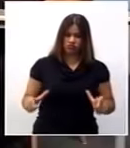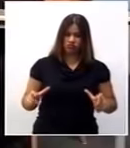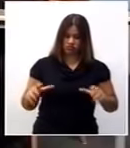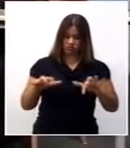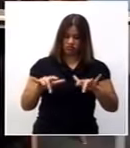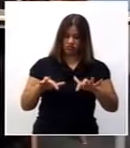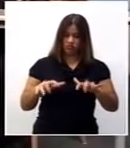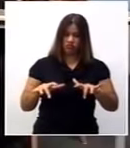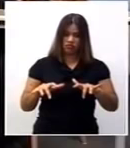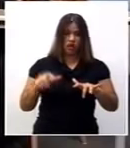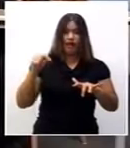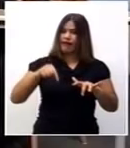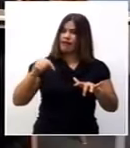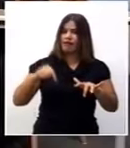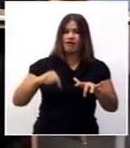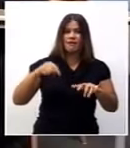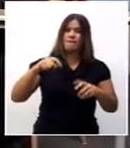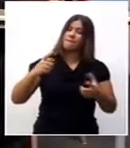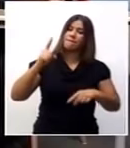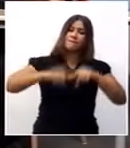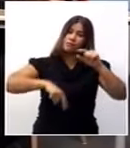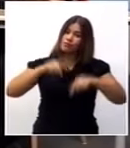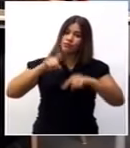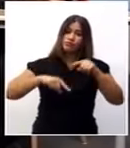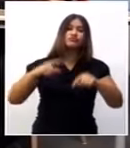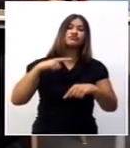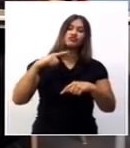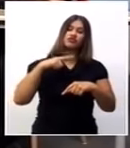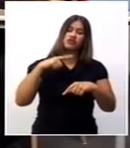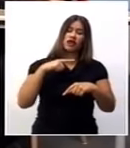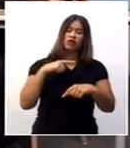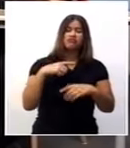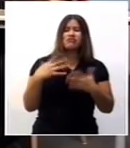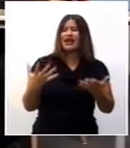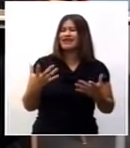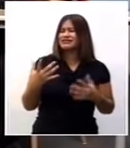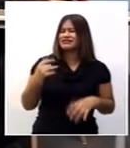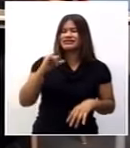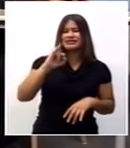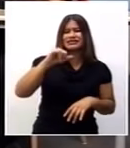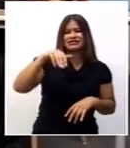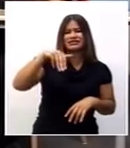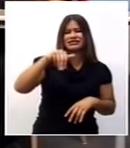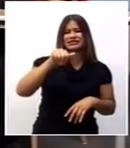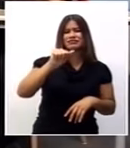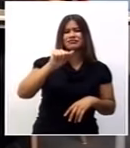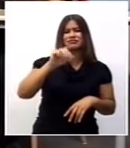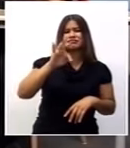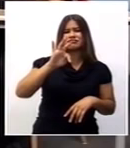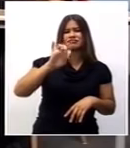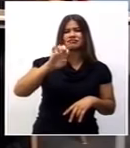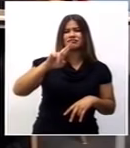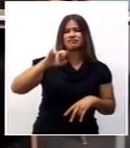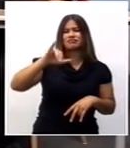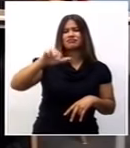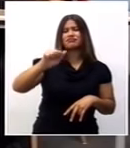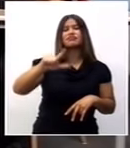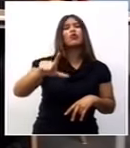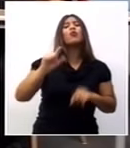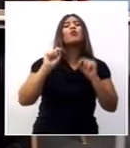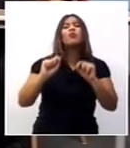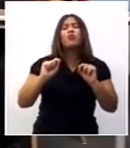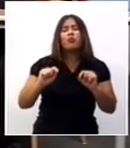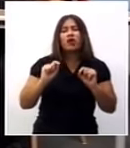esse teclado, ela é uma fonte material. Imaterial, o que seria imaterial? Você lembra? Lembro.